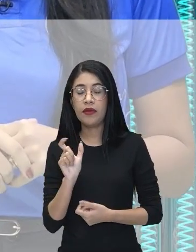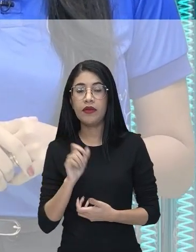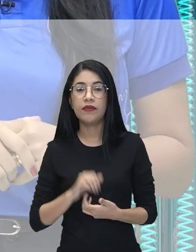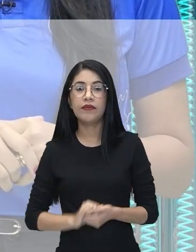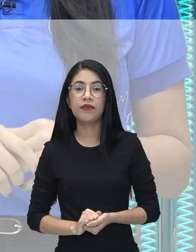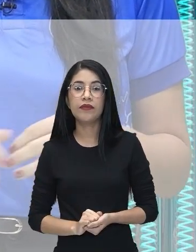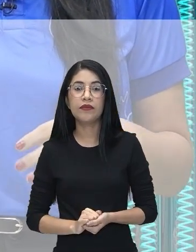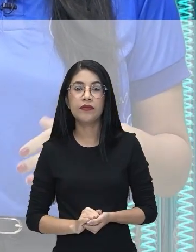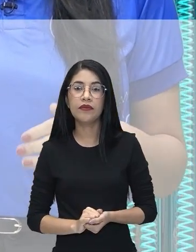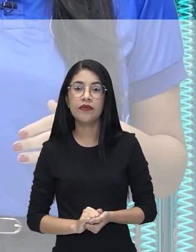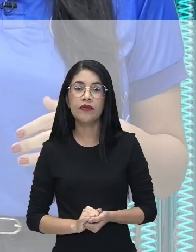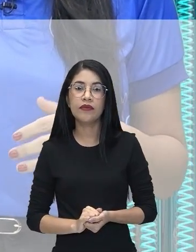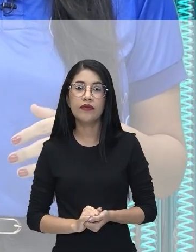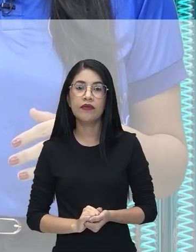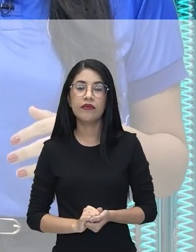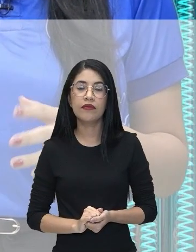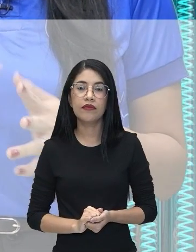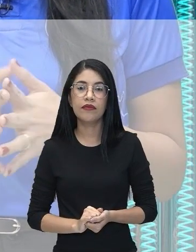Recreation.